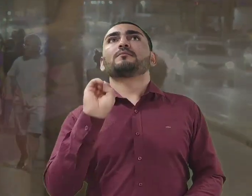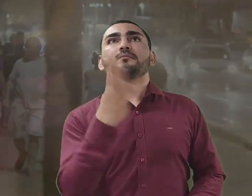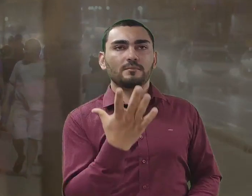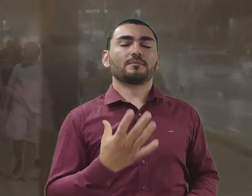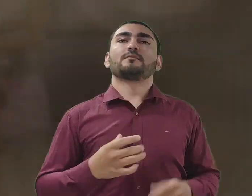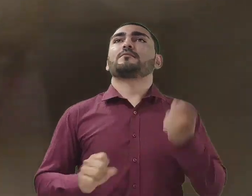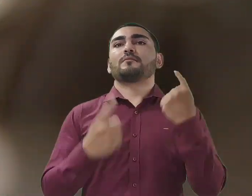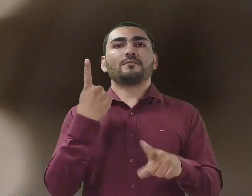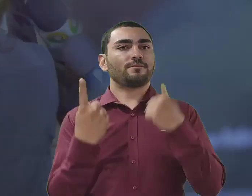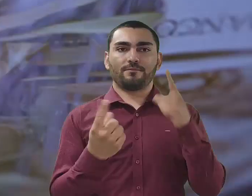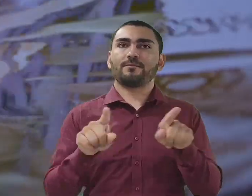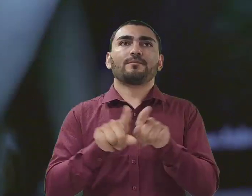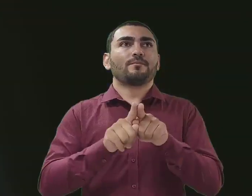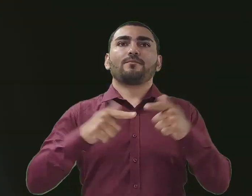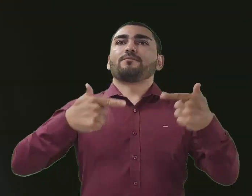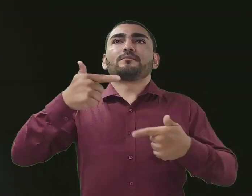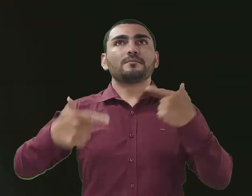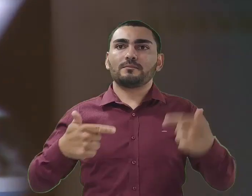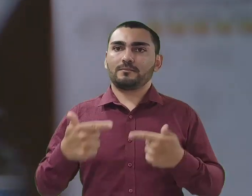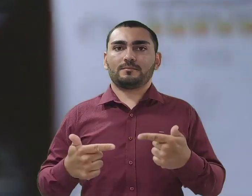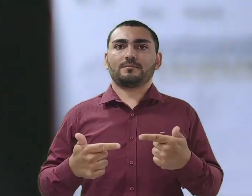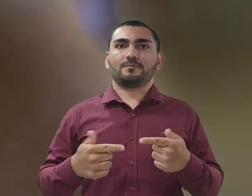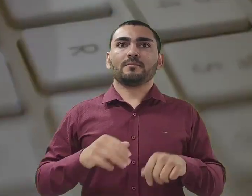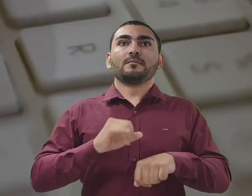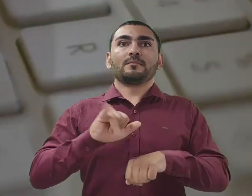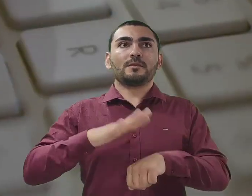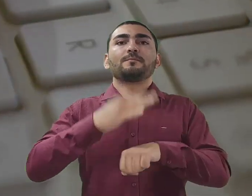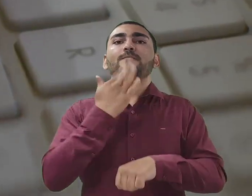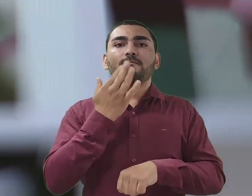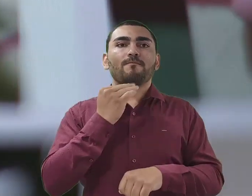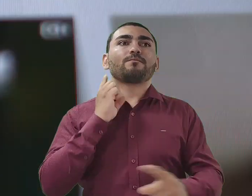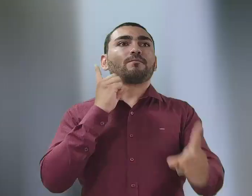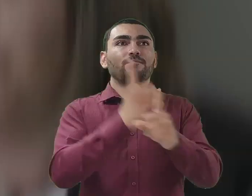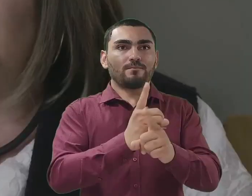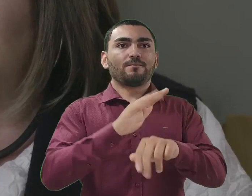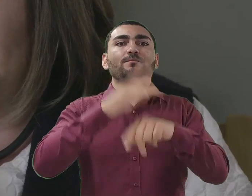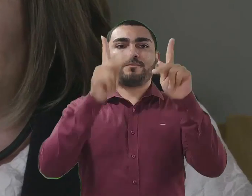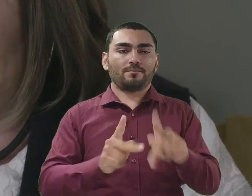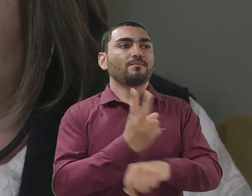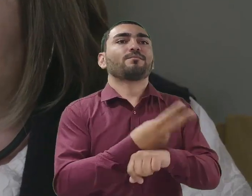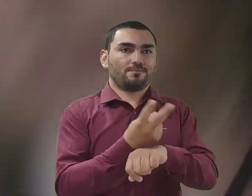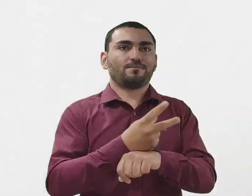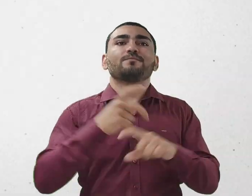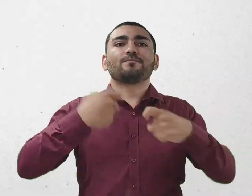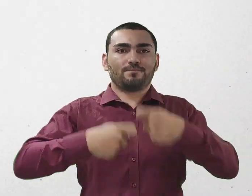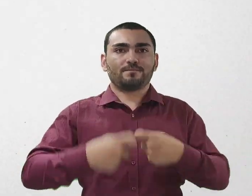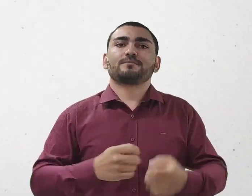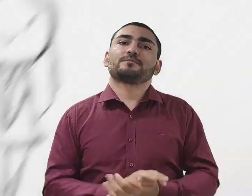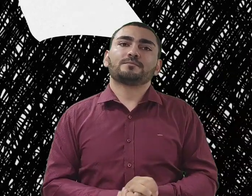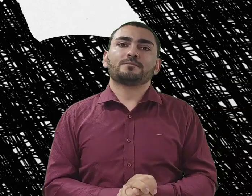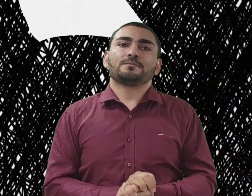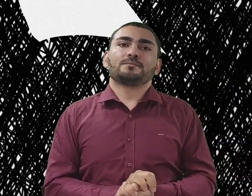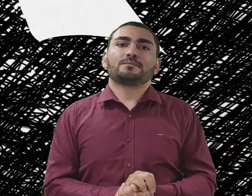acontece nas festas, no meio político. And the more accessible pornography is, the more you drive demand.